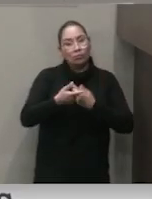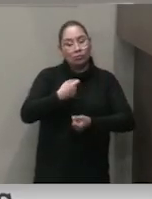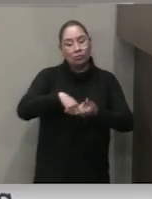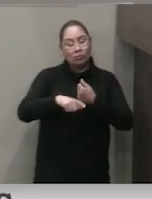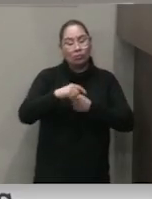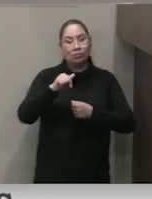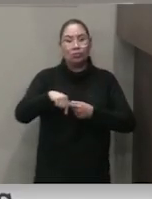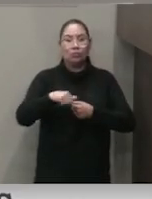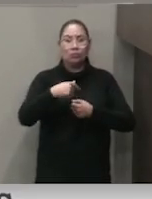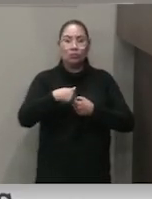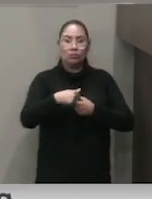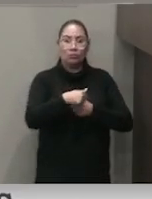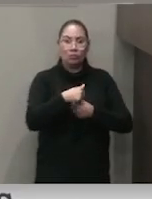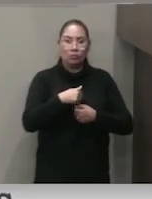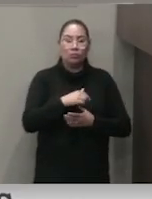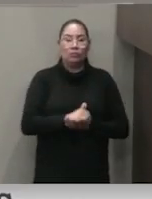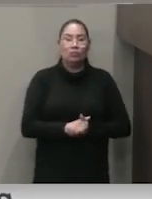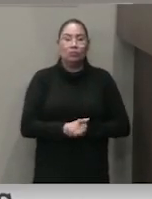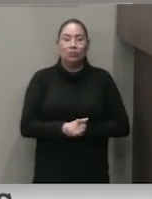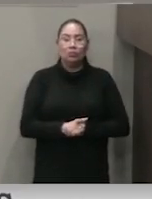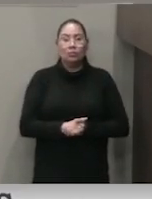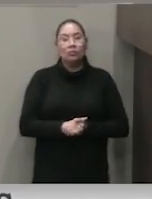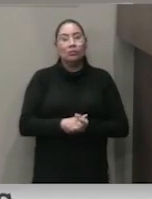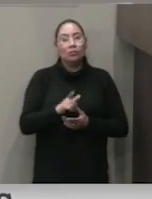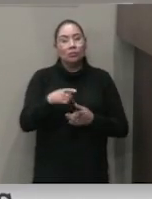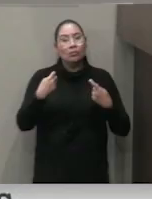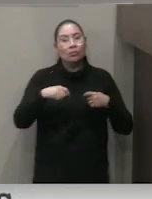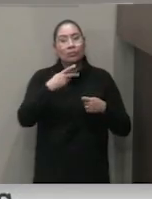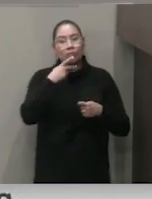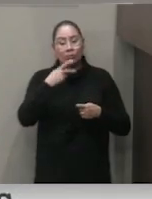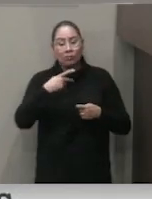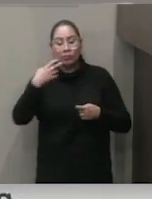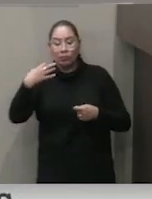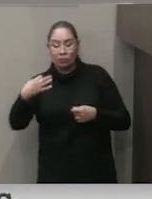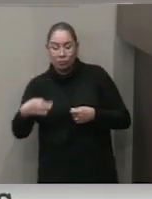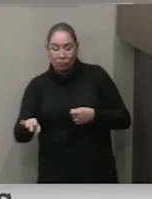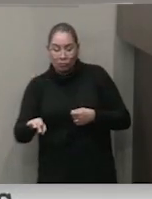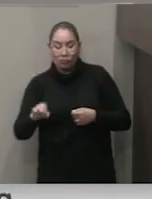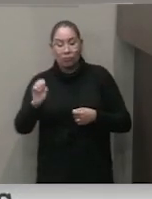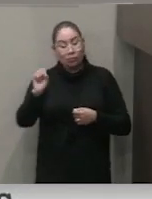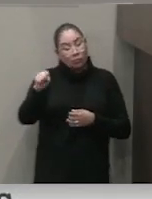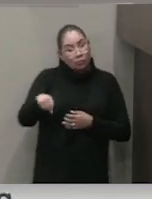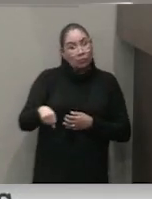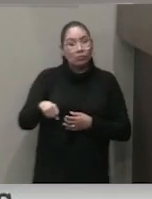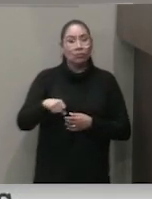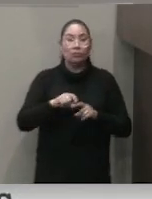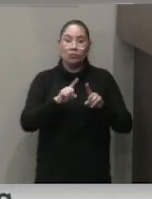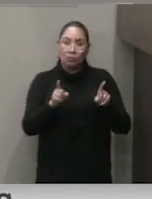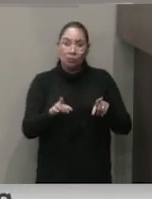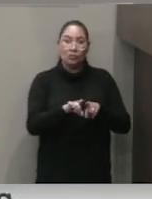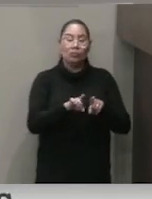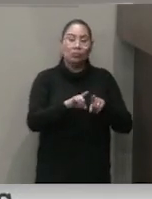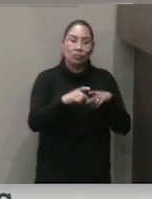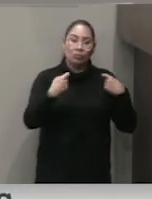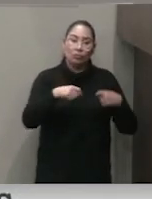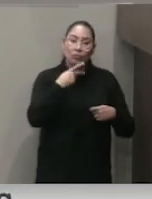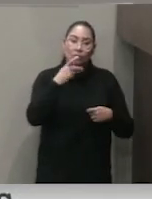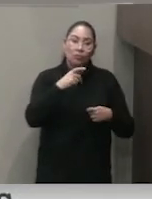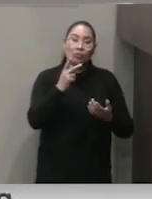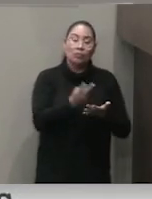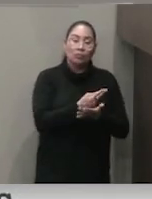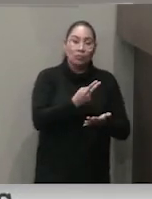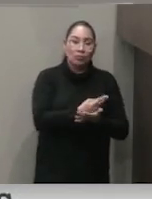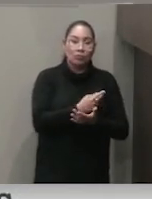cidade. E para administrar, precisa dizer o que está certo, sim, mas também tem que dizer o que está